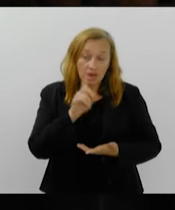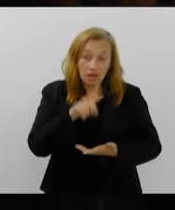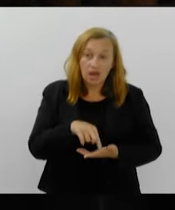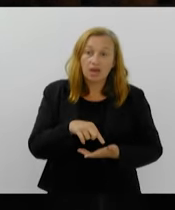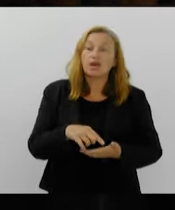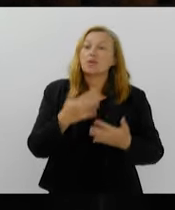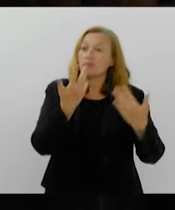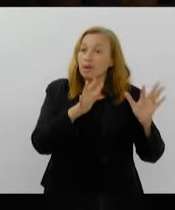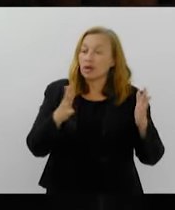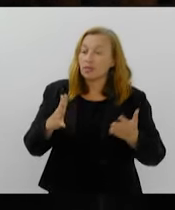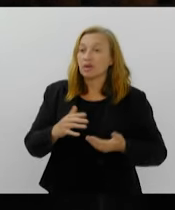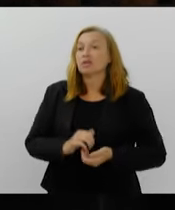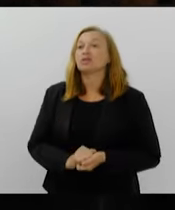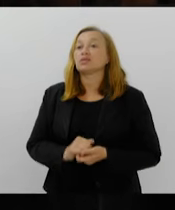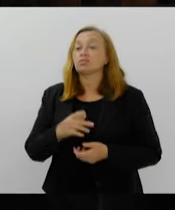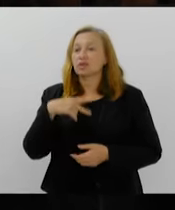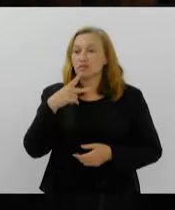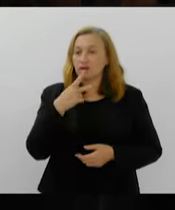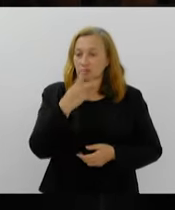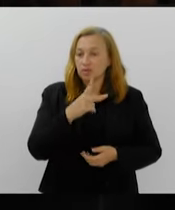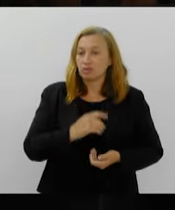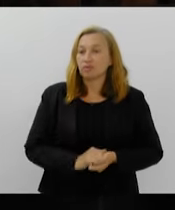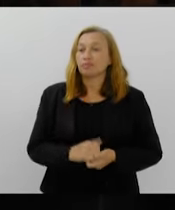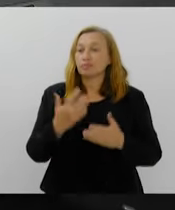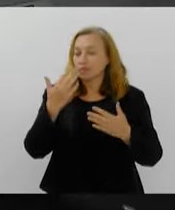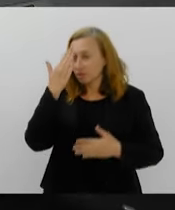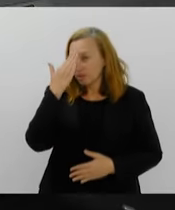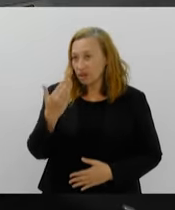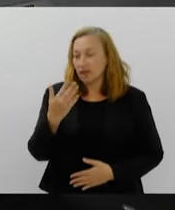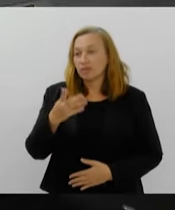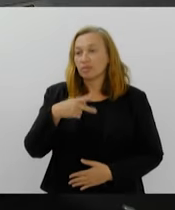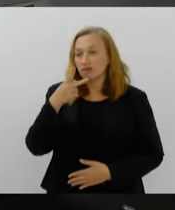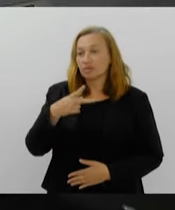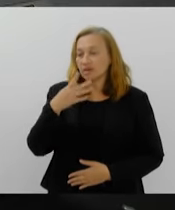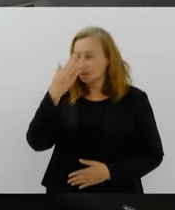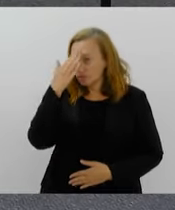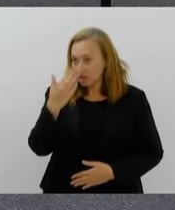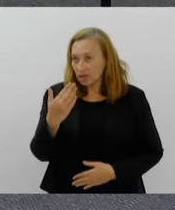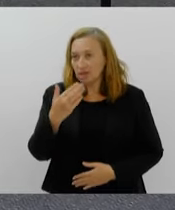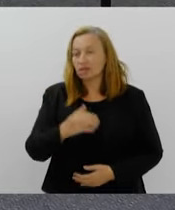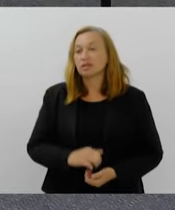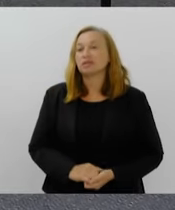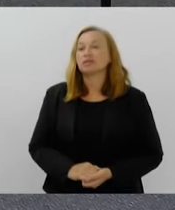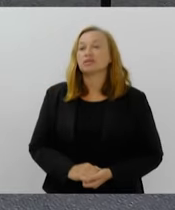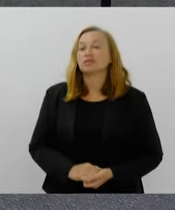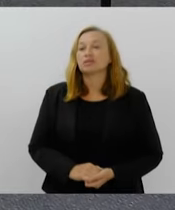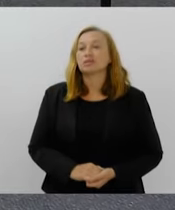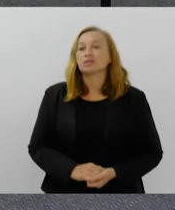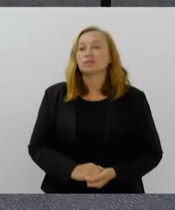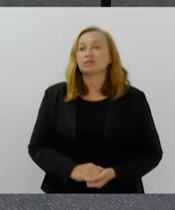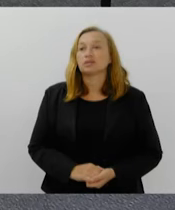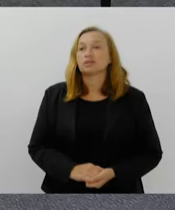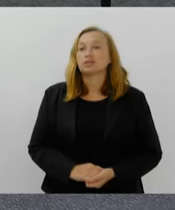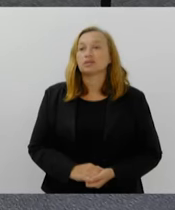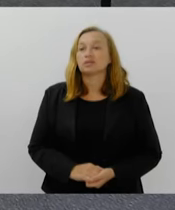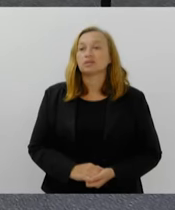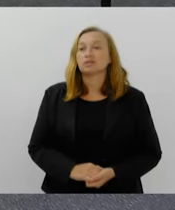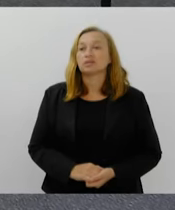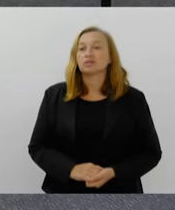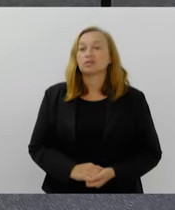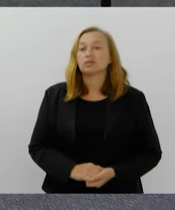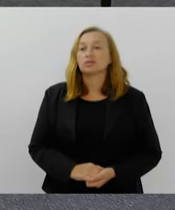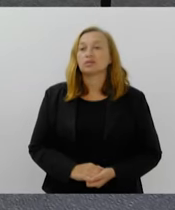sobriedade e pelo posicionamento Muito obrigado pela parte muito obrigado pelo